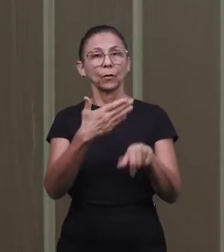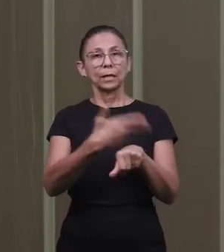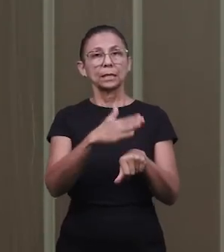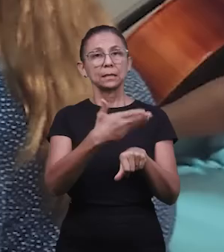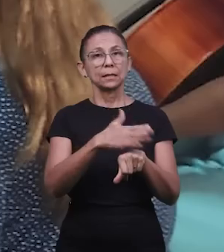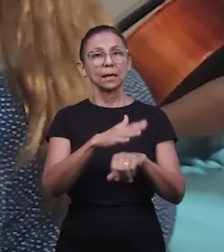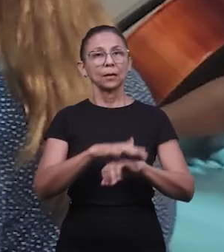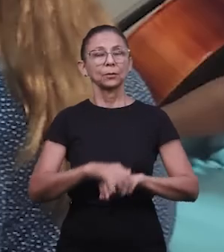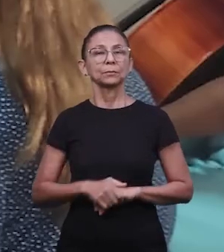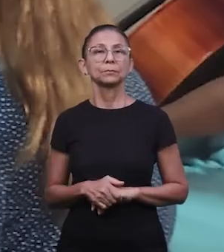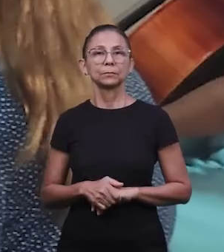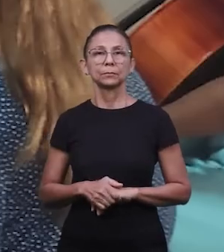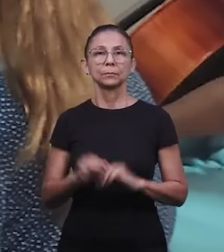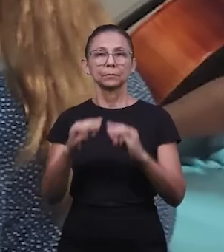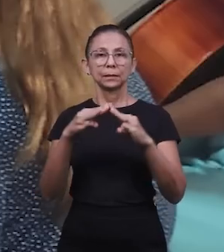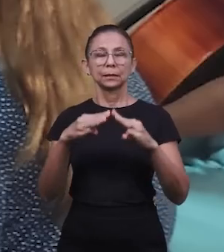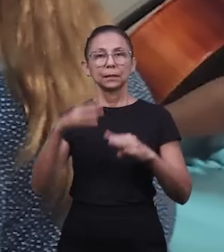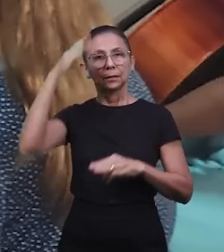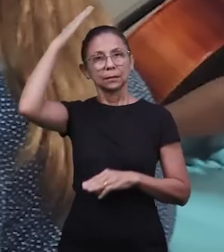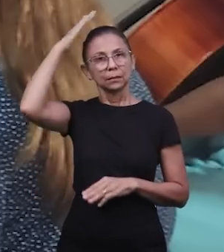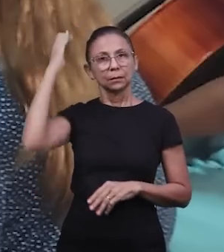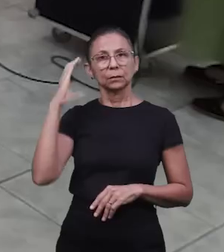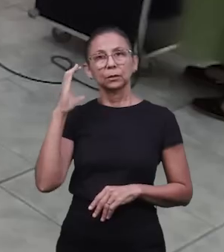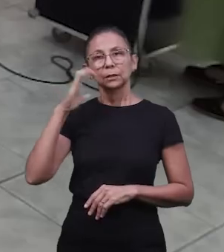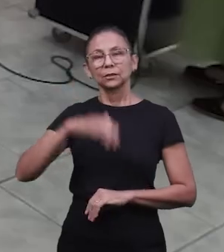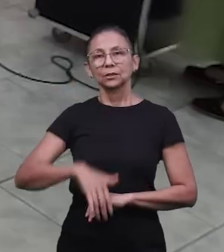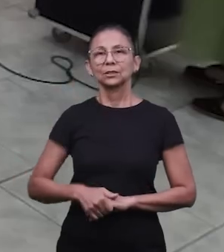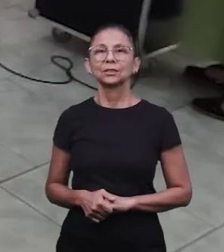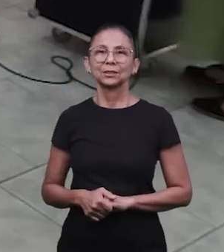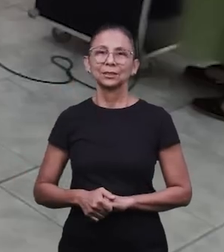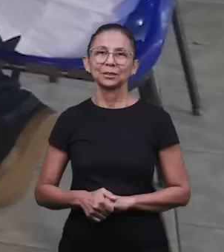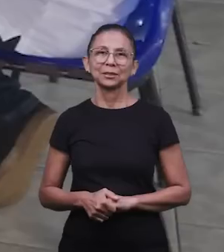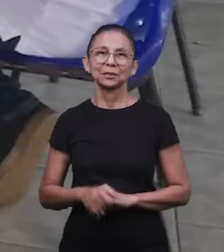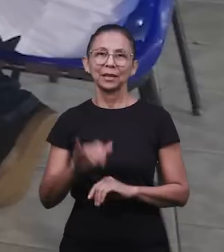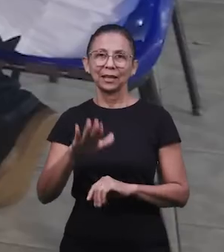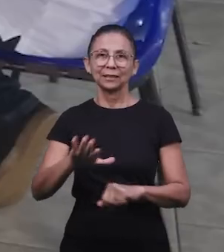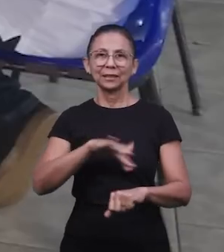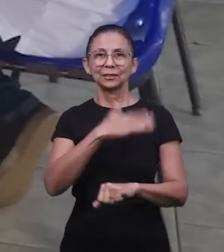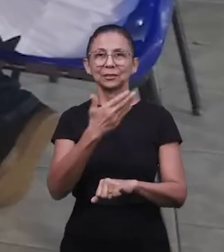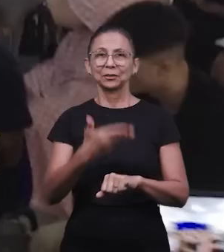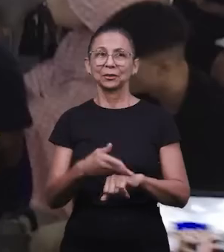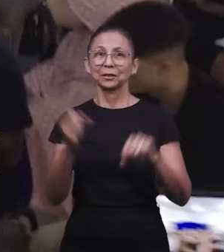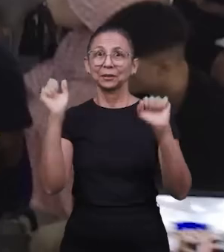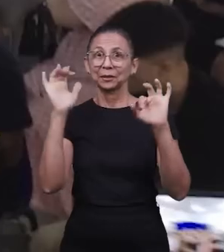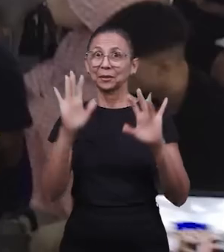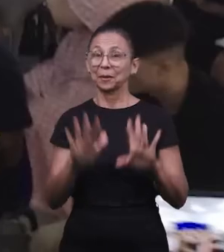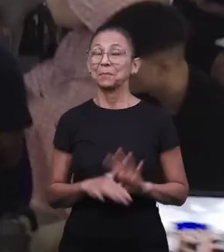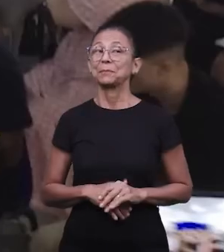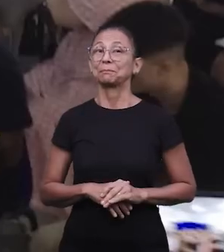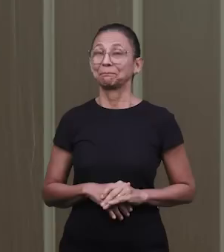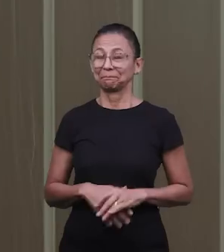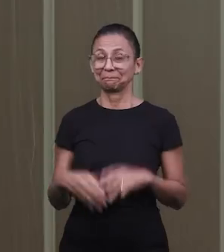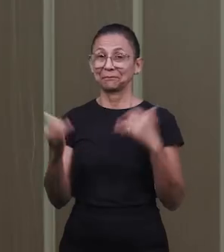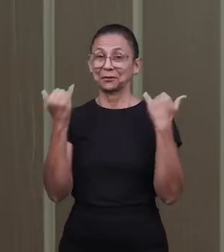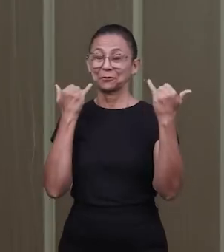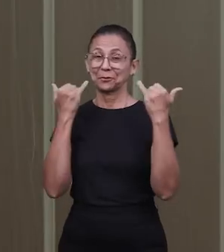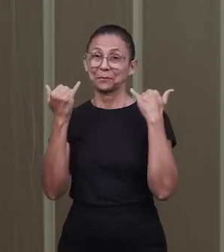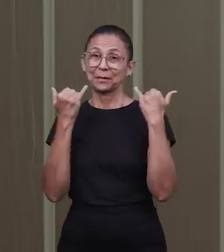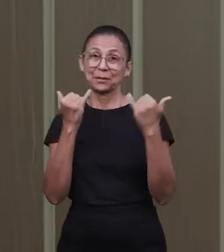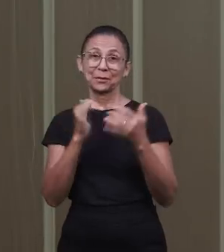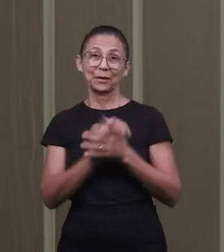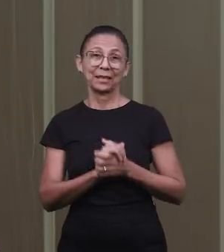grupo de louvor do Manaim de Curitiba. Passamos a tarde ali recebendo uma grande bênção. São